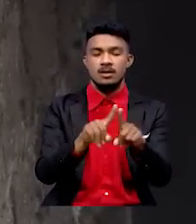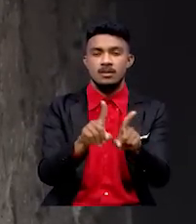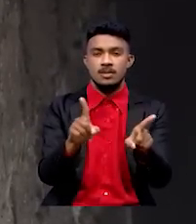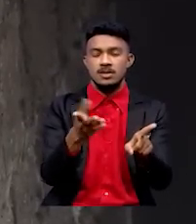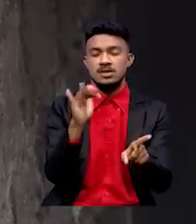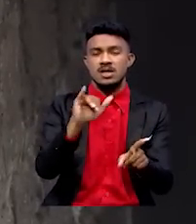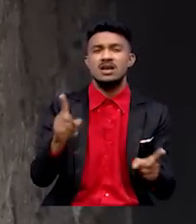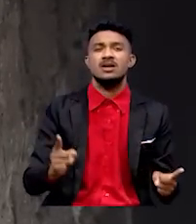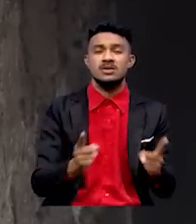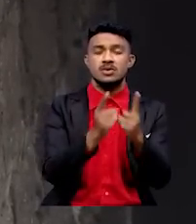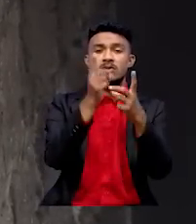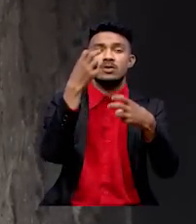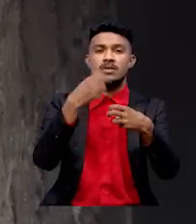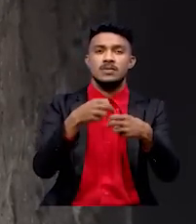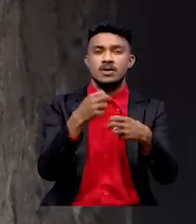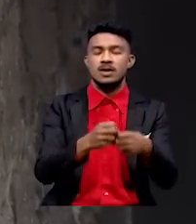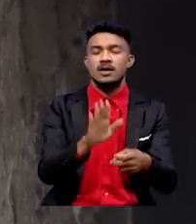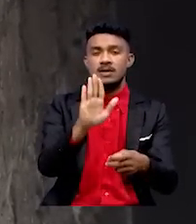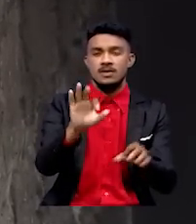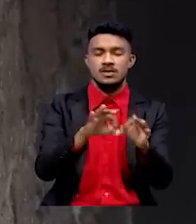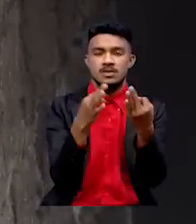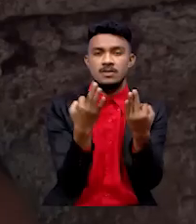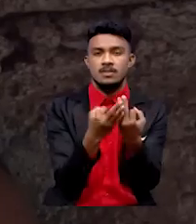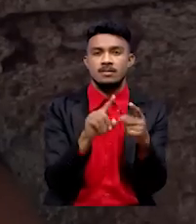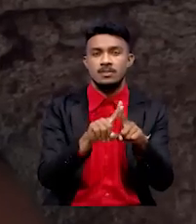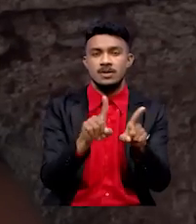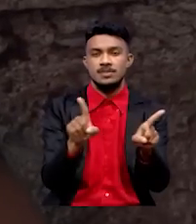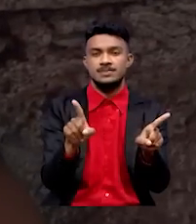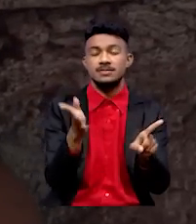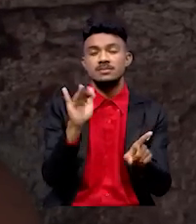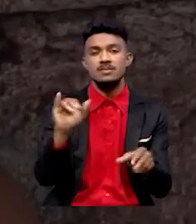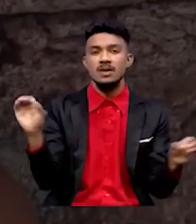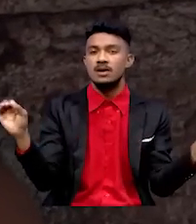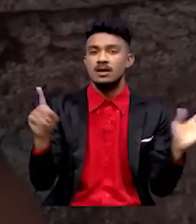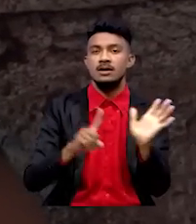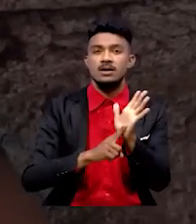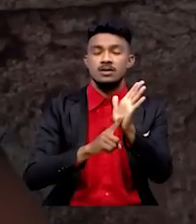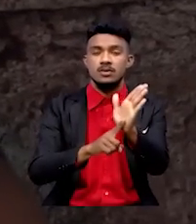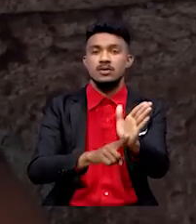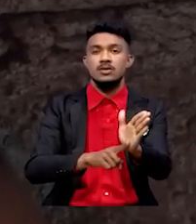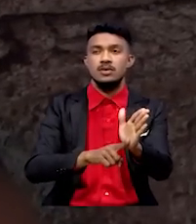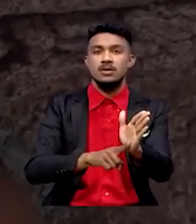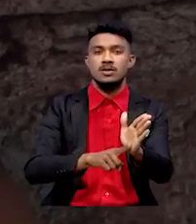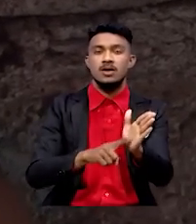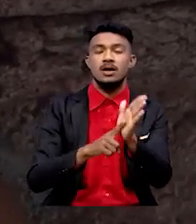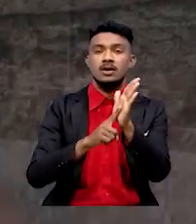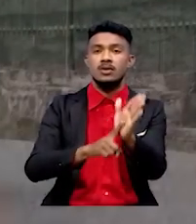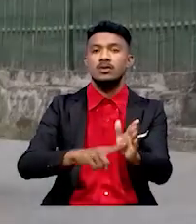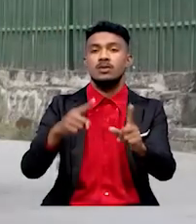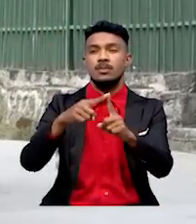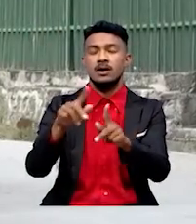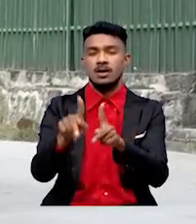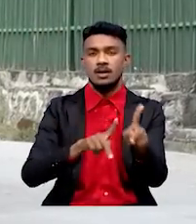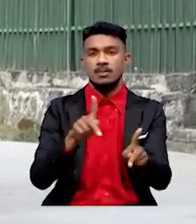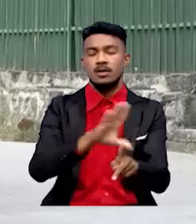sira assoro susar e a sira nia família, mai be, sira lá tudo, sai pa ema, ca